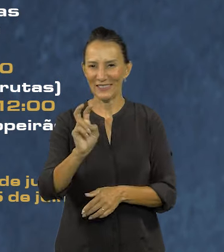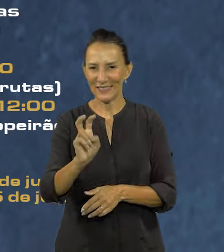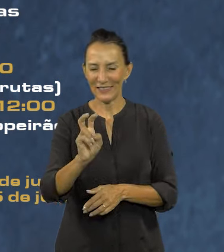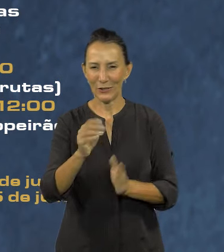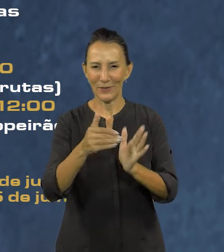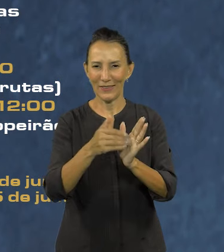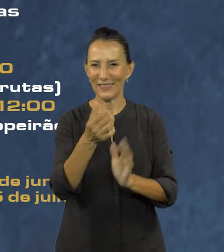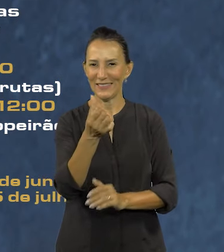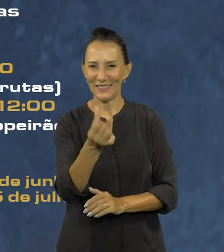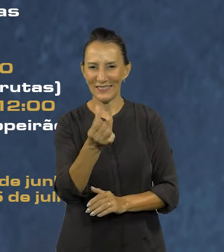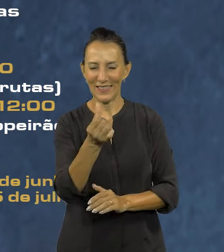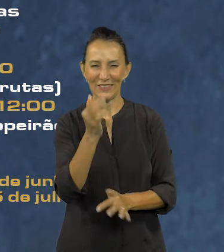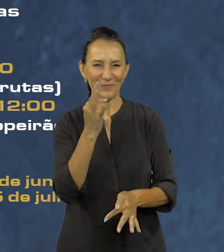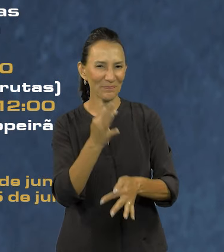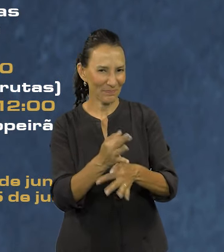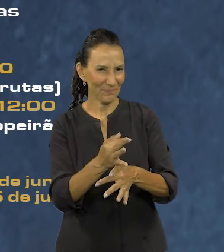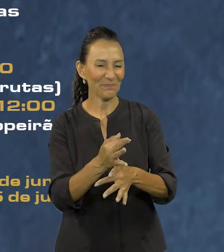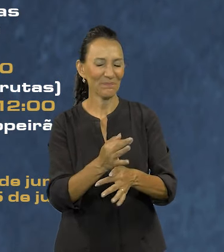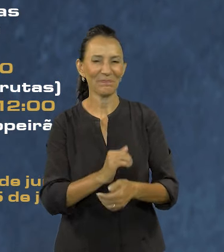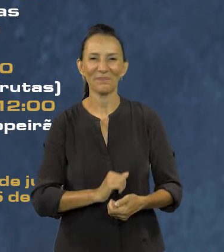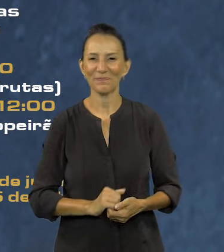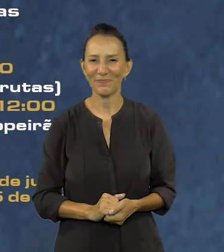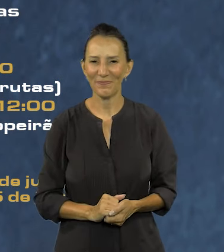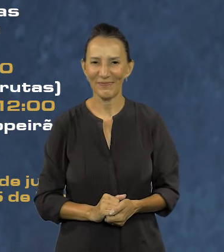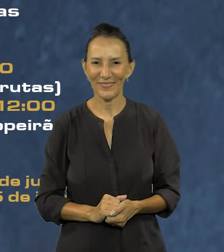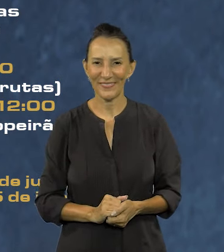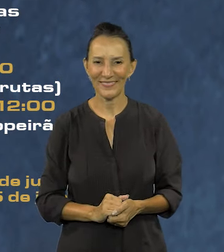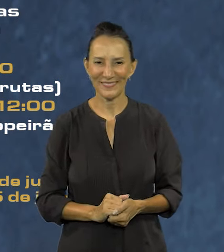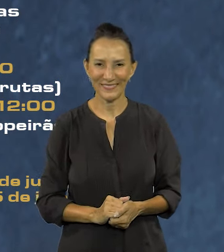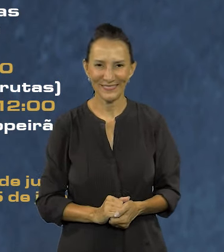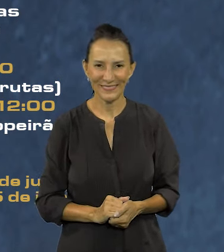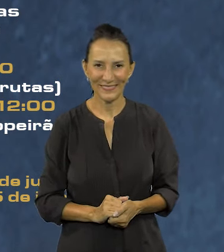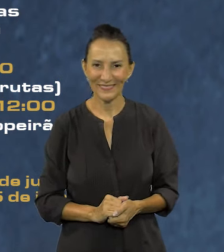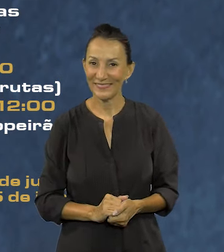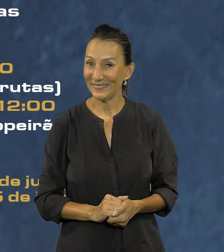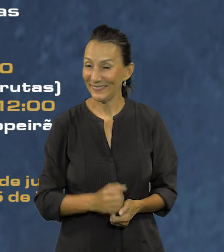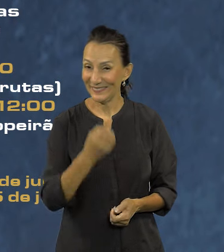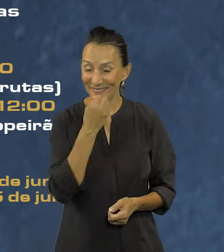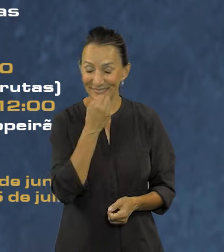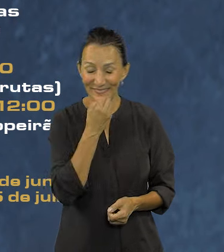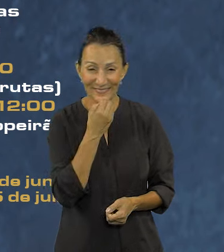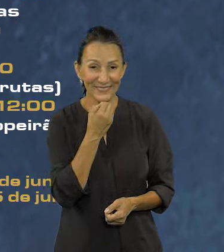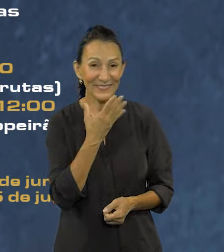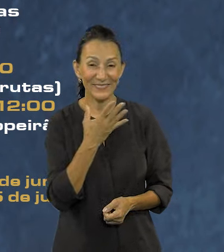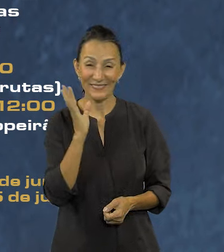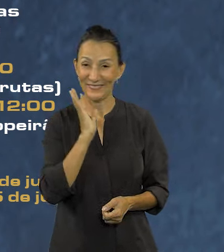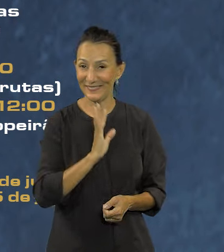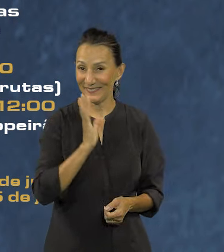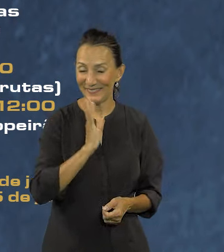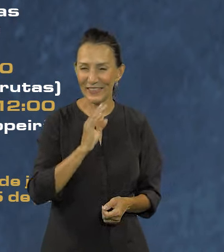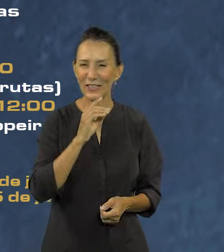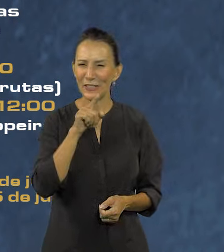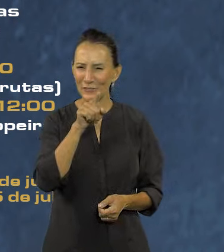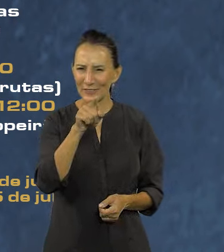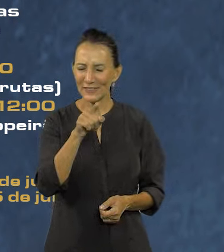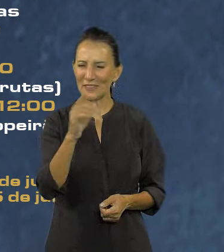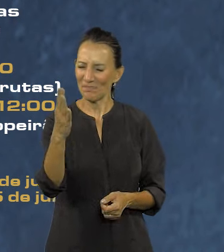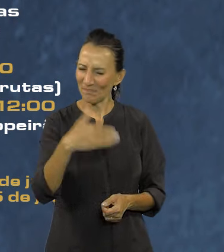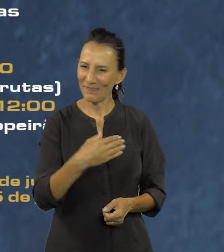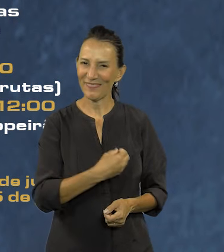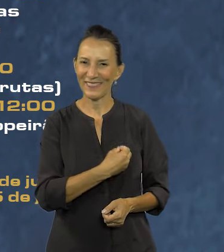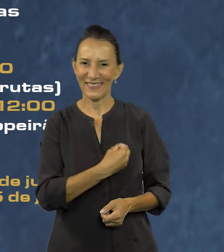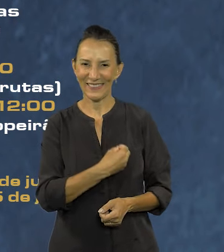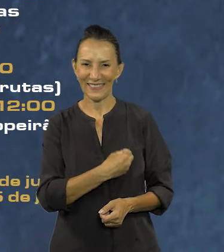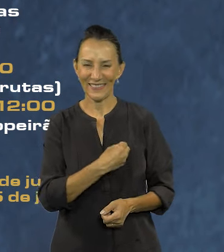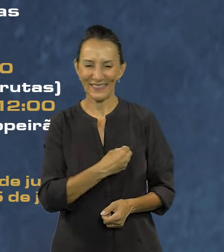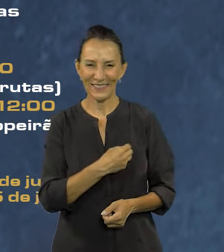de julho 5 e 6 de julho vai ser muito legal ter você participando